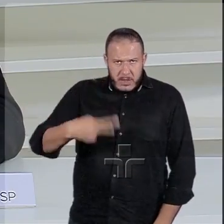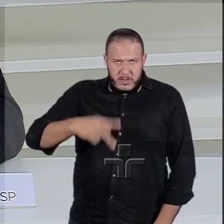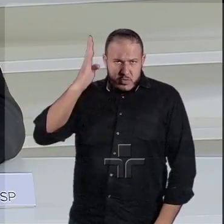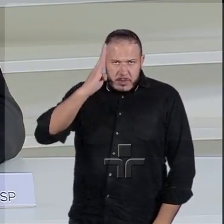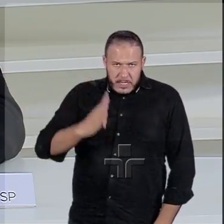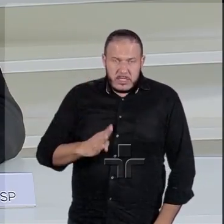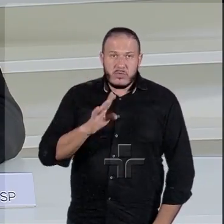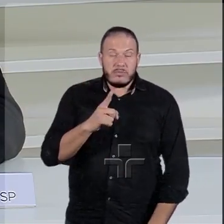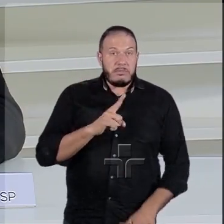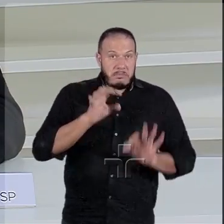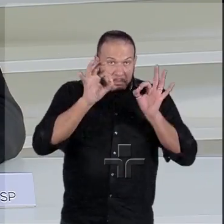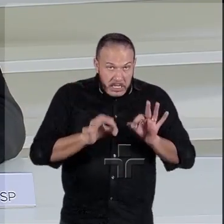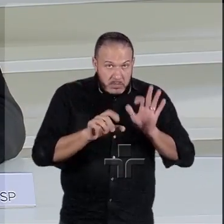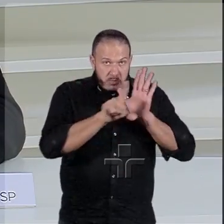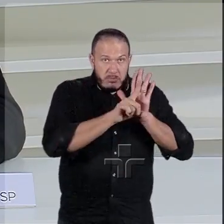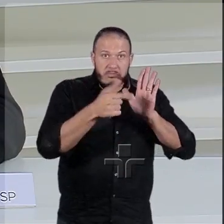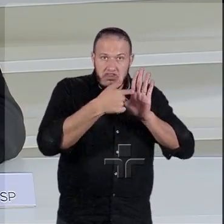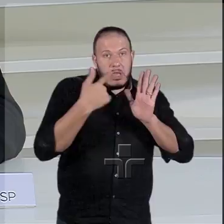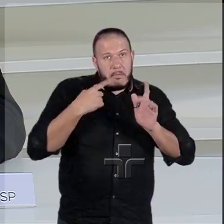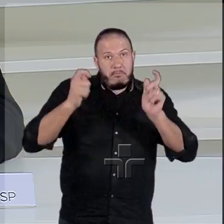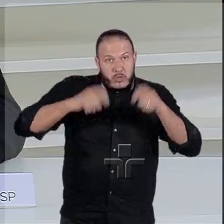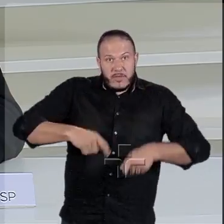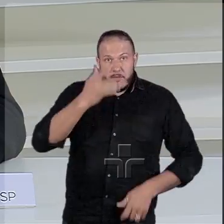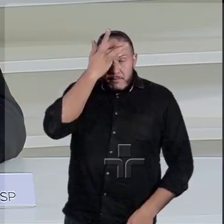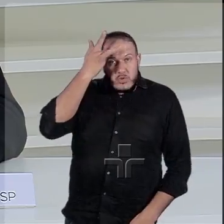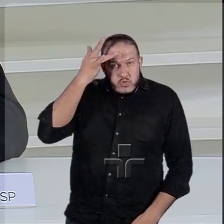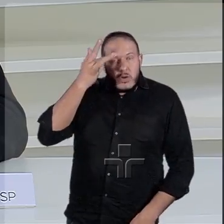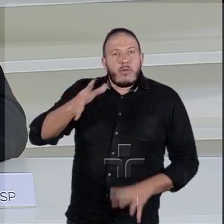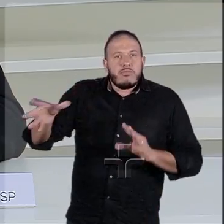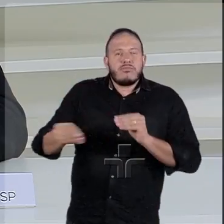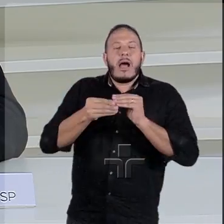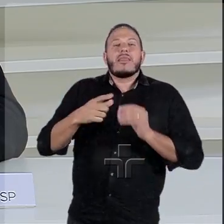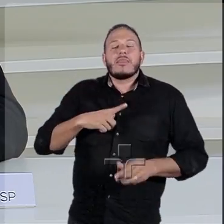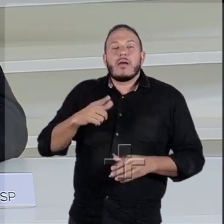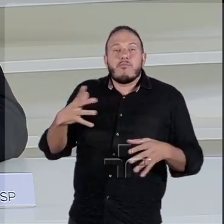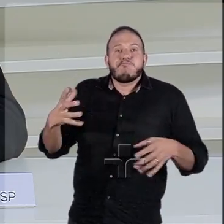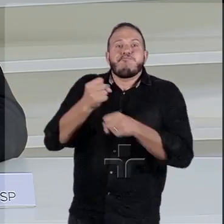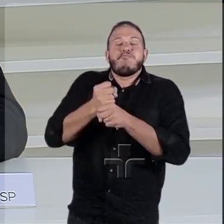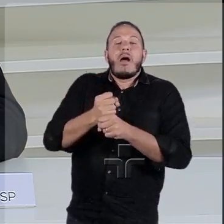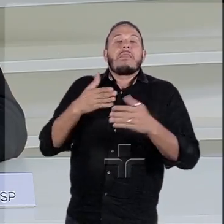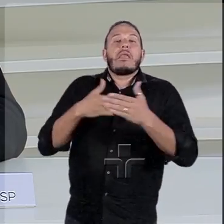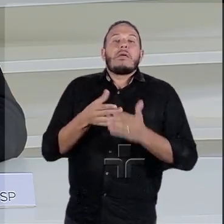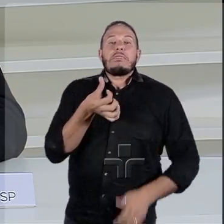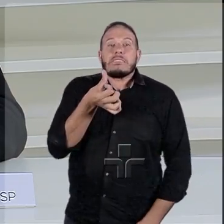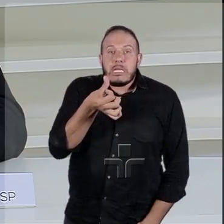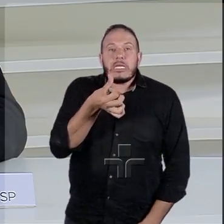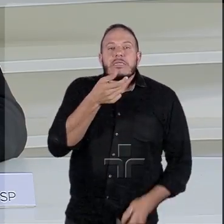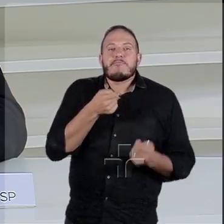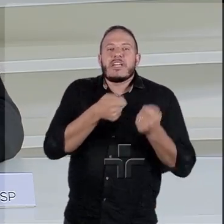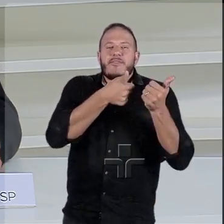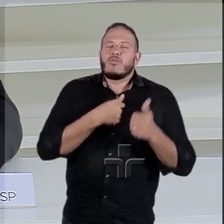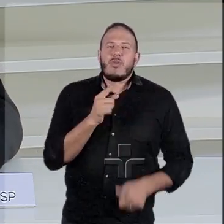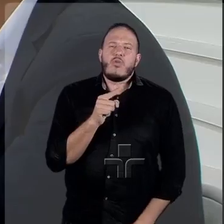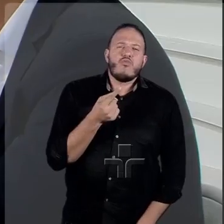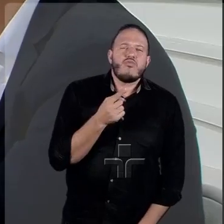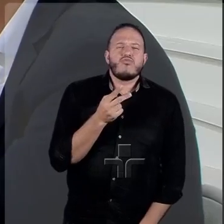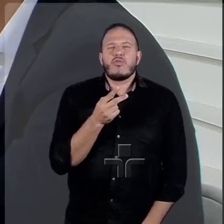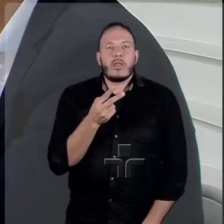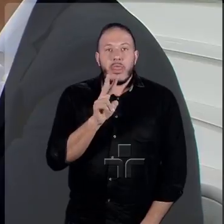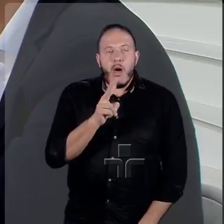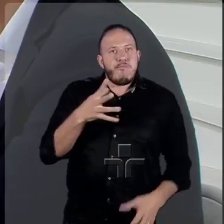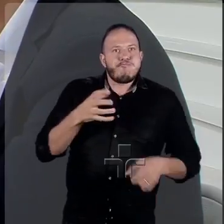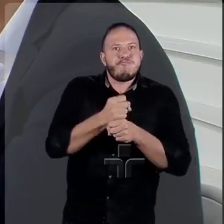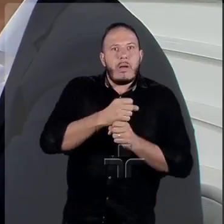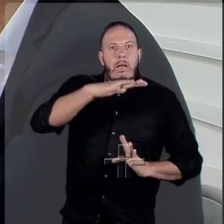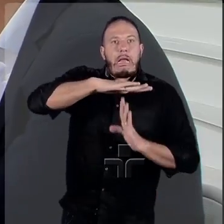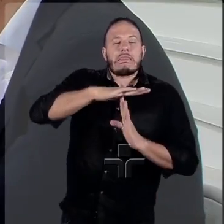dizer, legalmente é possível que uma pessoa acumule até 6 benefícios. Não são 2, 3, são 6,